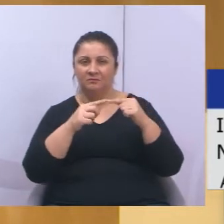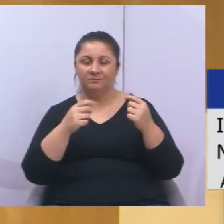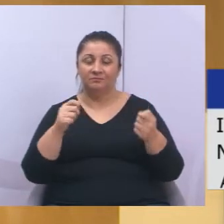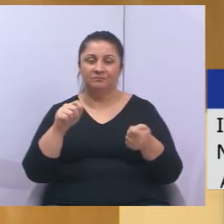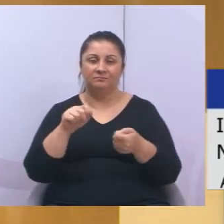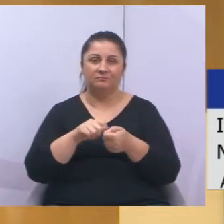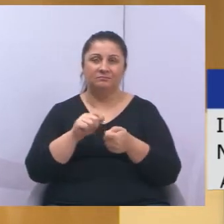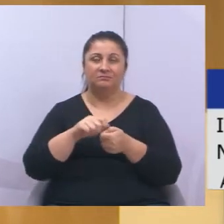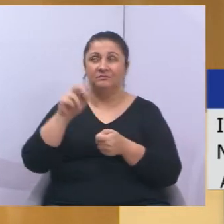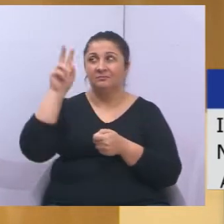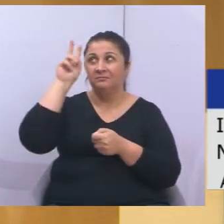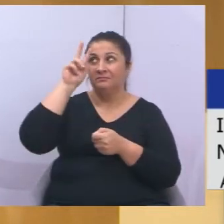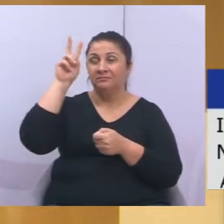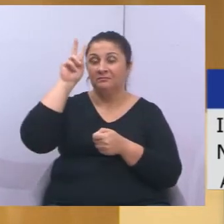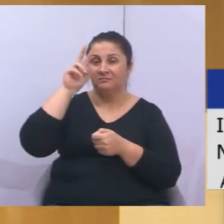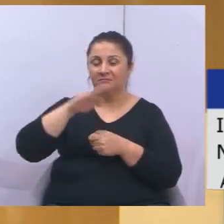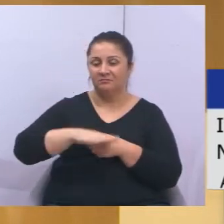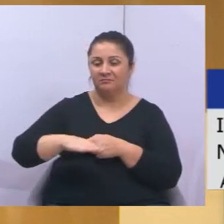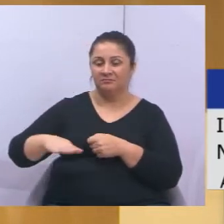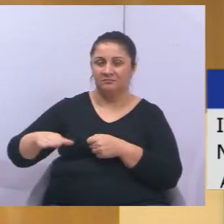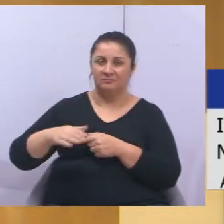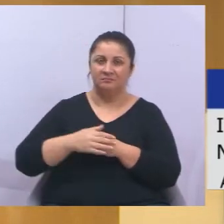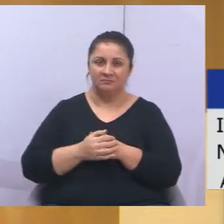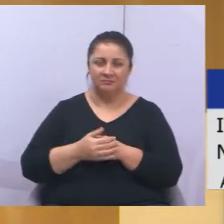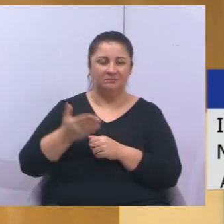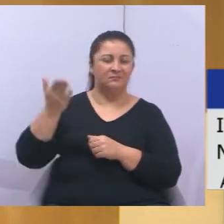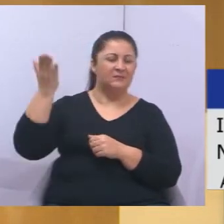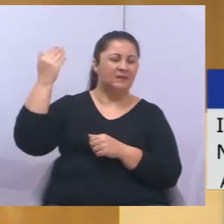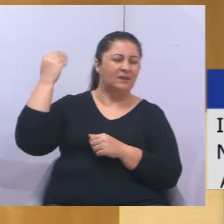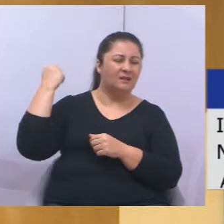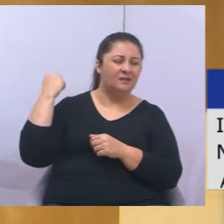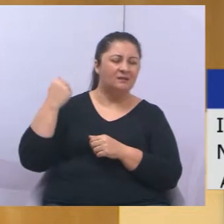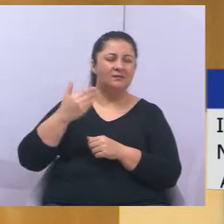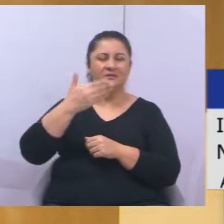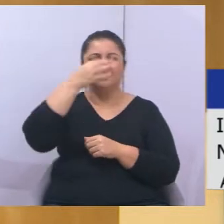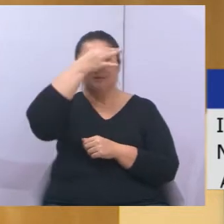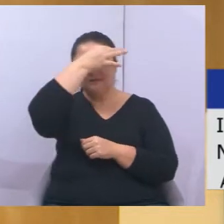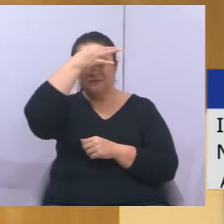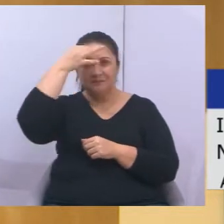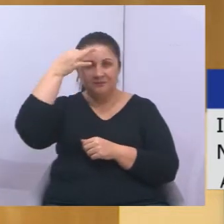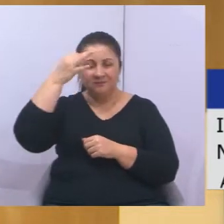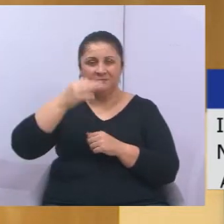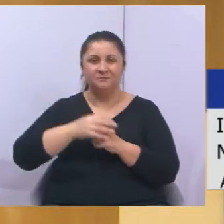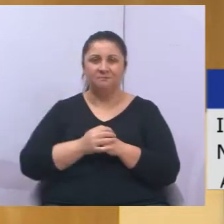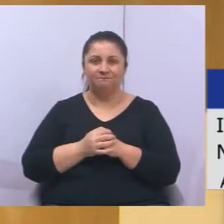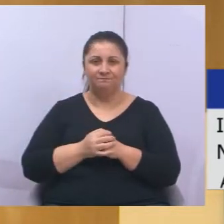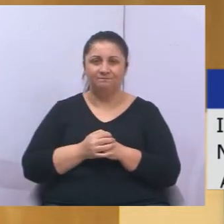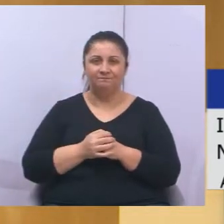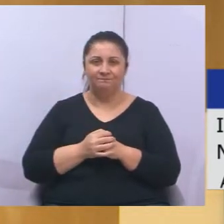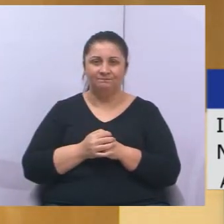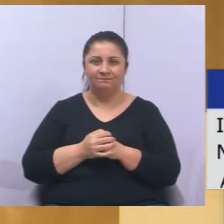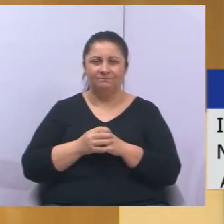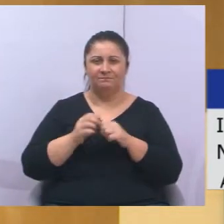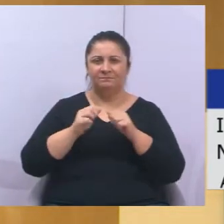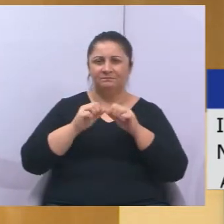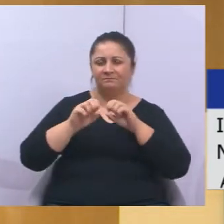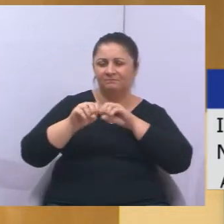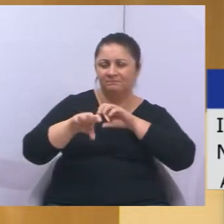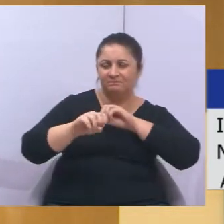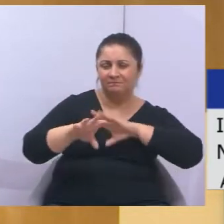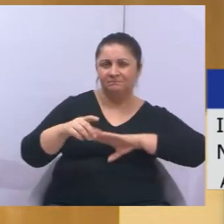bons tempos de nossa infância, de nossa inocência, transmitindo nosso aprendizado e